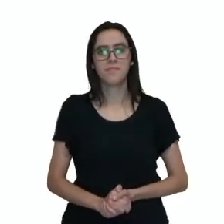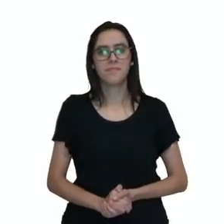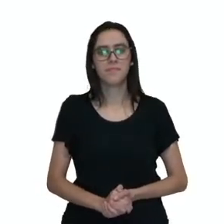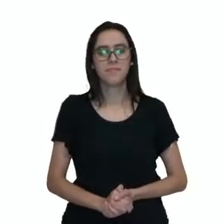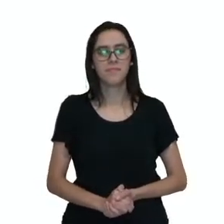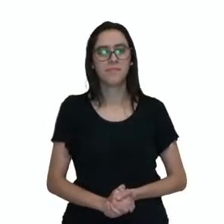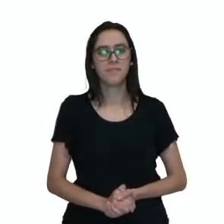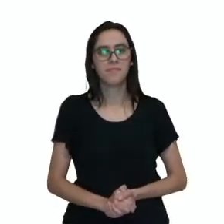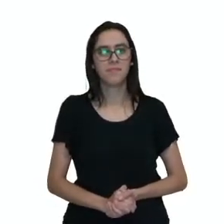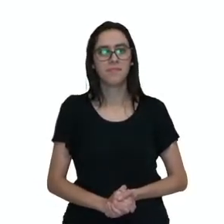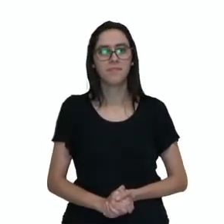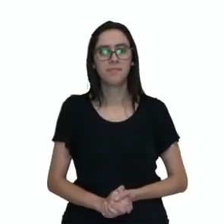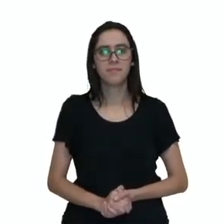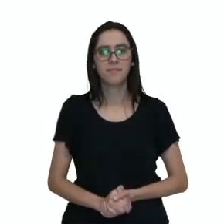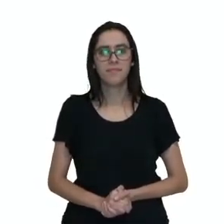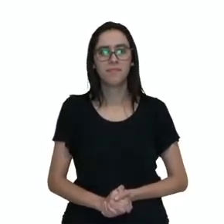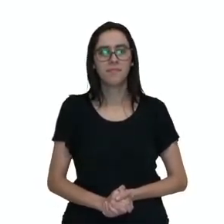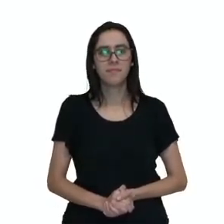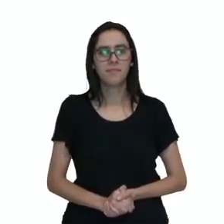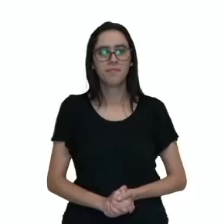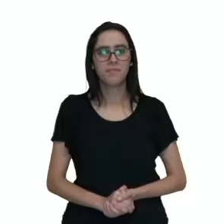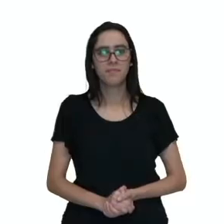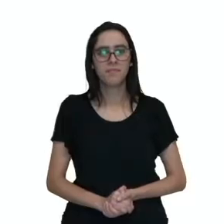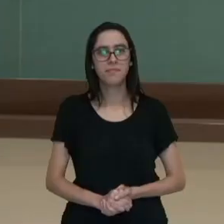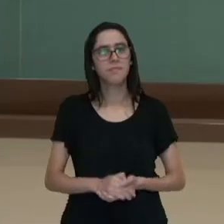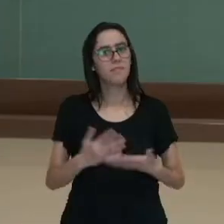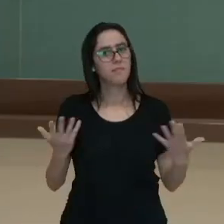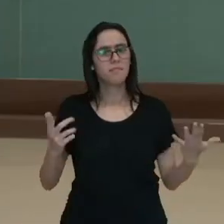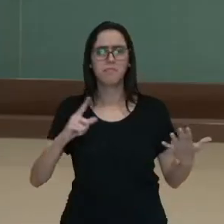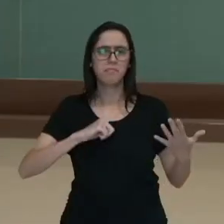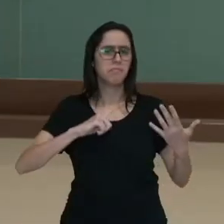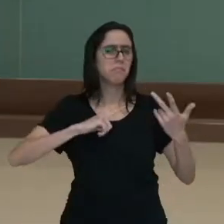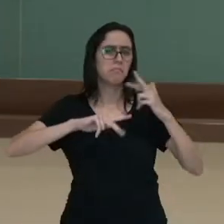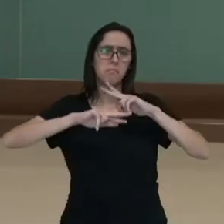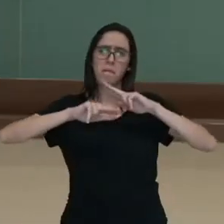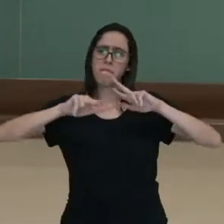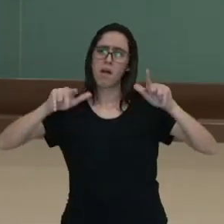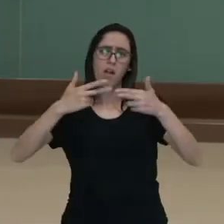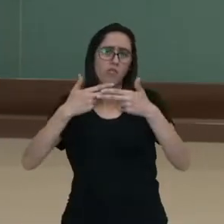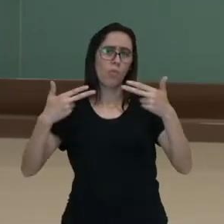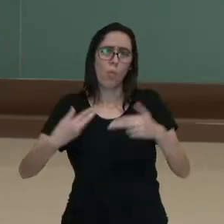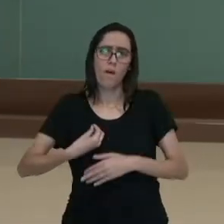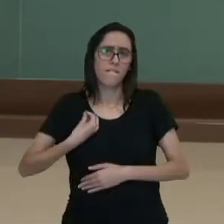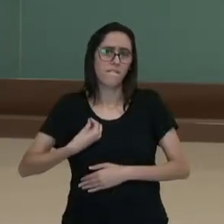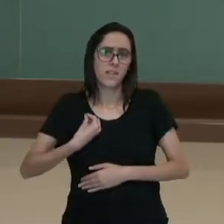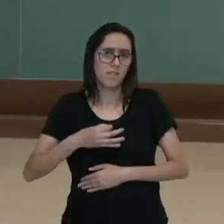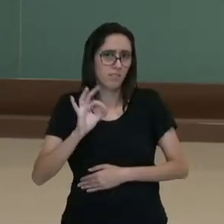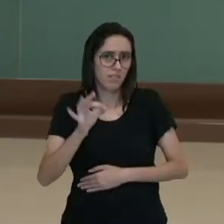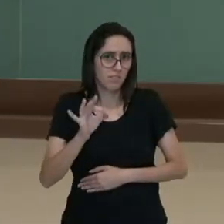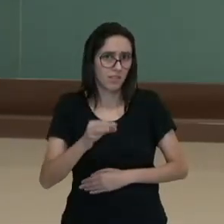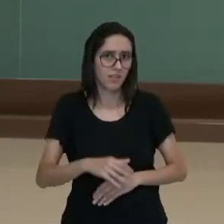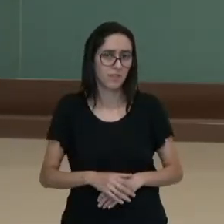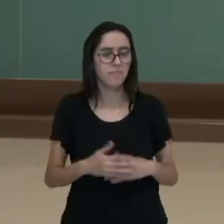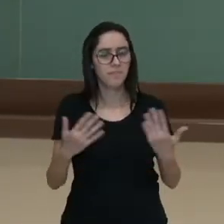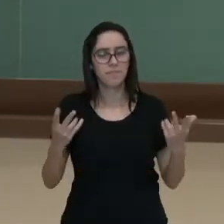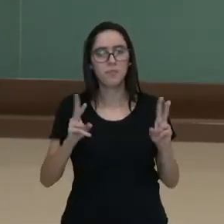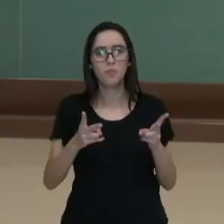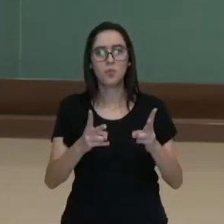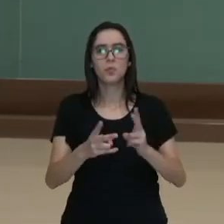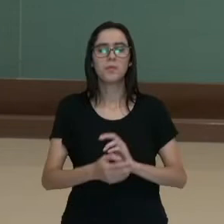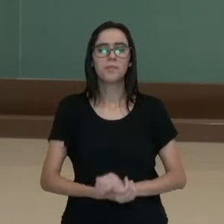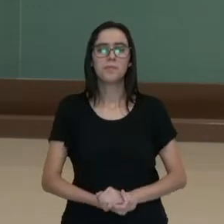compromete contigo mesmo. Então, a gente pode esperar várias coisas da vida. Sim? Vamos a